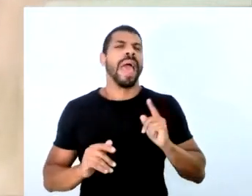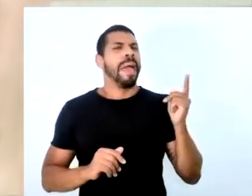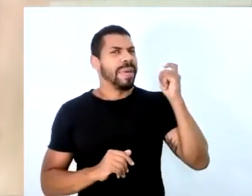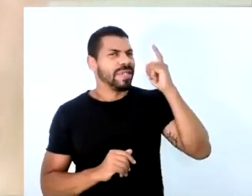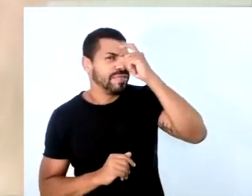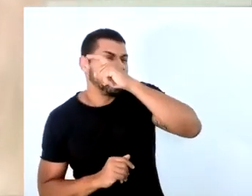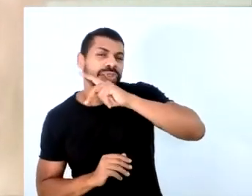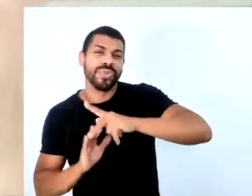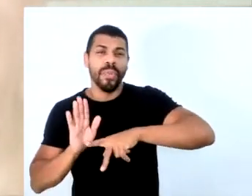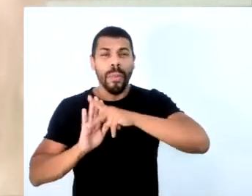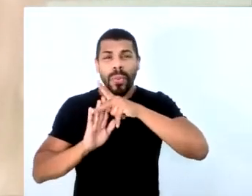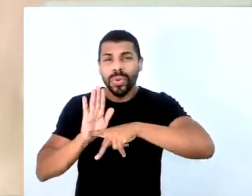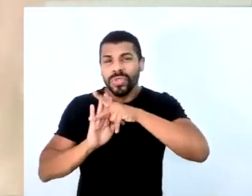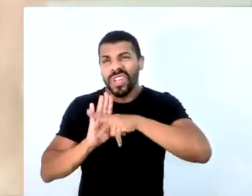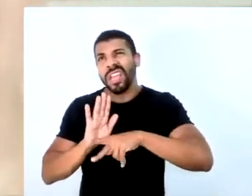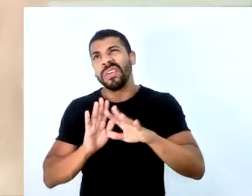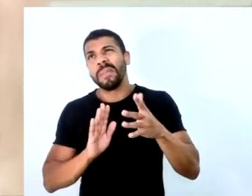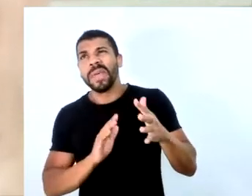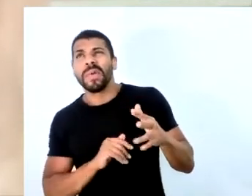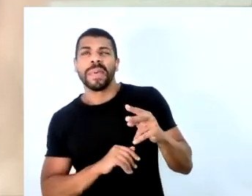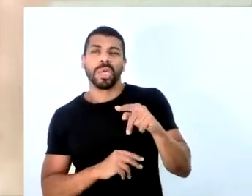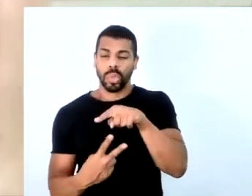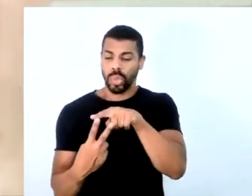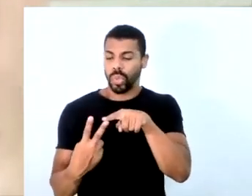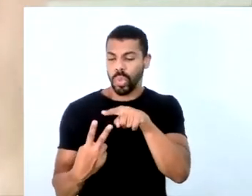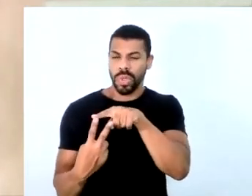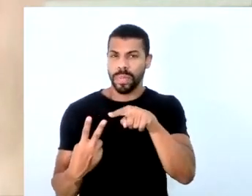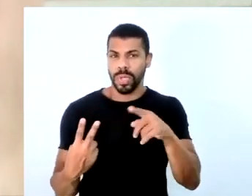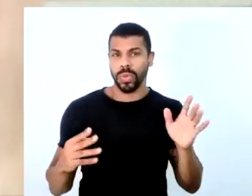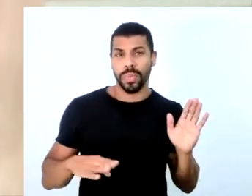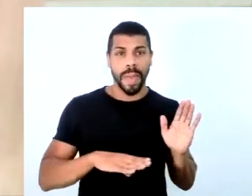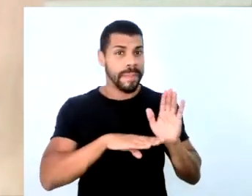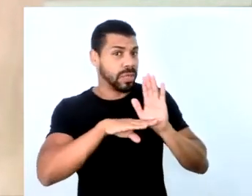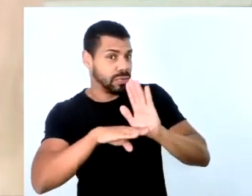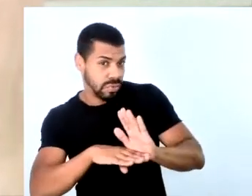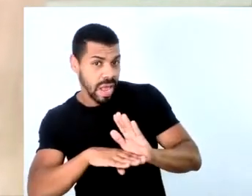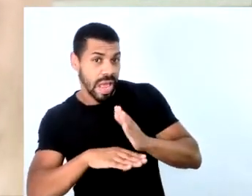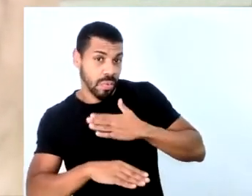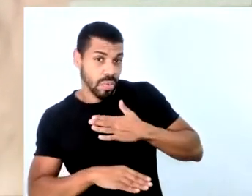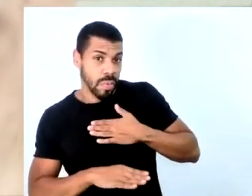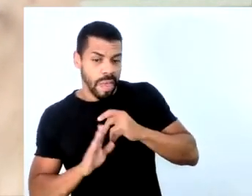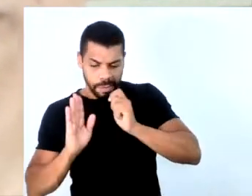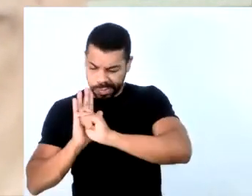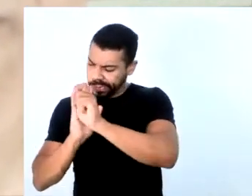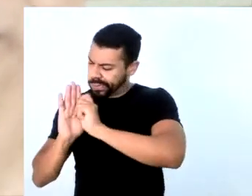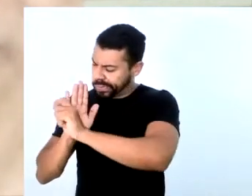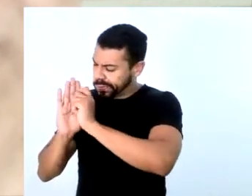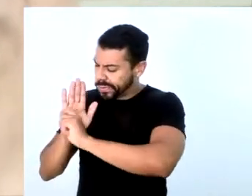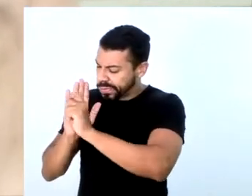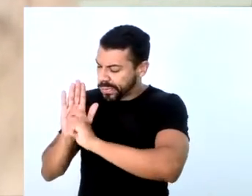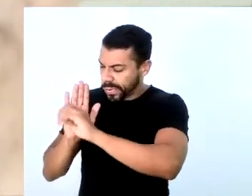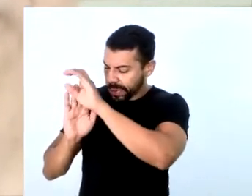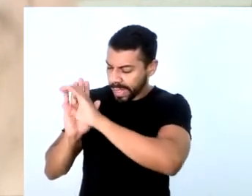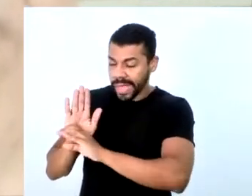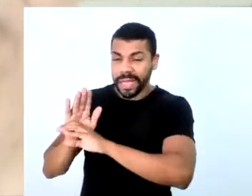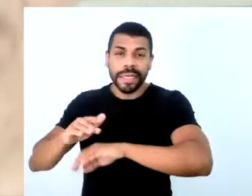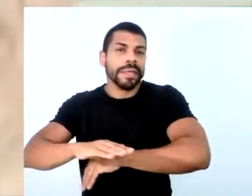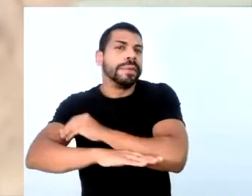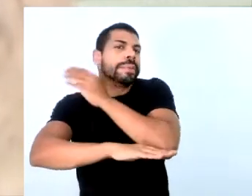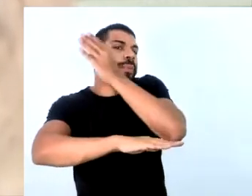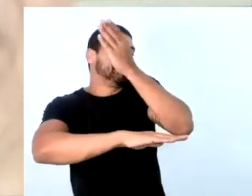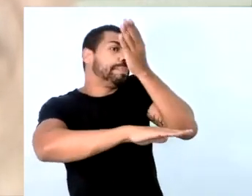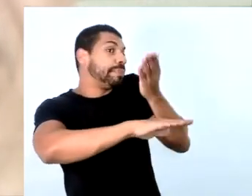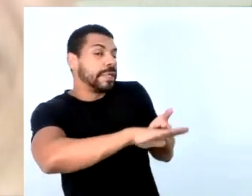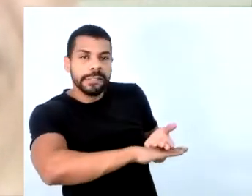montei todos os episódios, que é mais difícil hoje, né? Geralmente, os projetos que eu estou trabalhando tem 2, 3 montadores. Quando eu monto